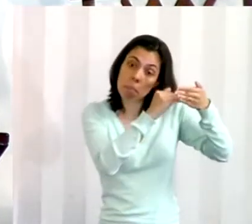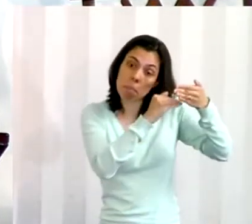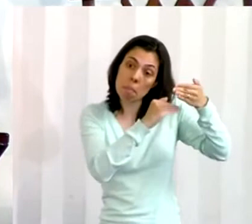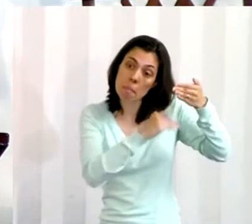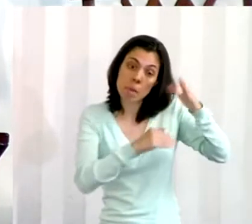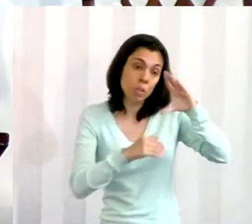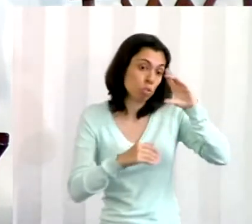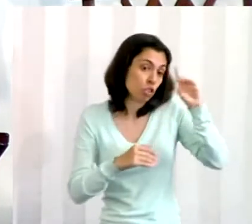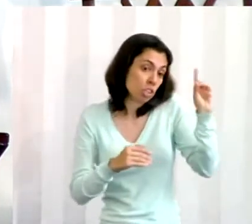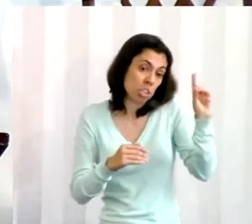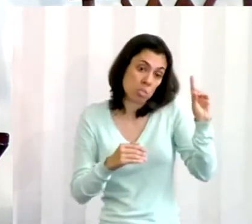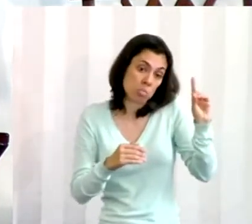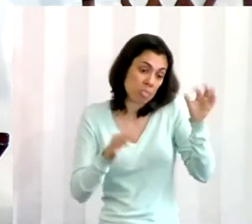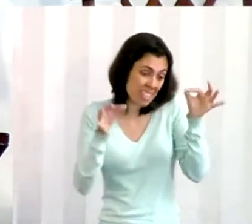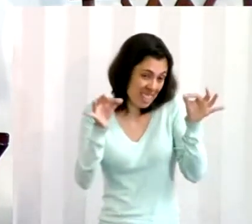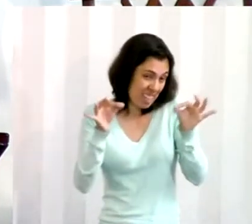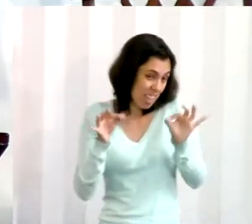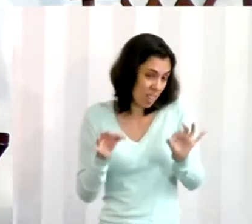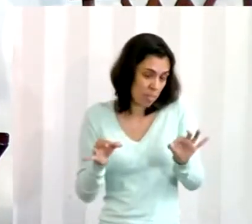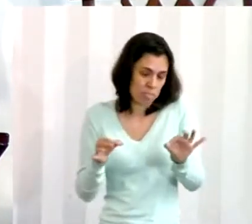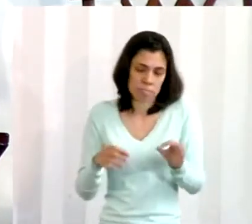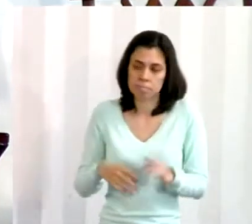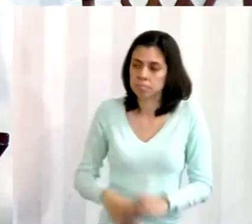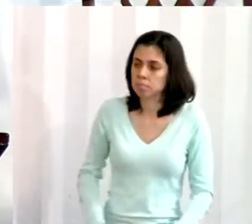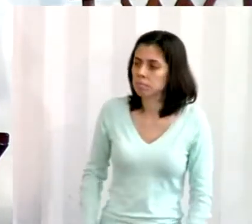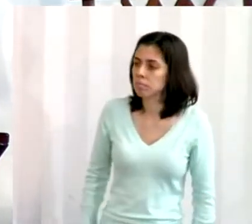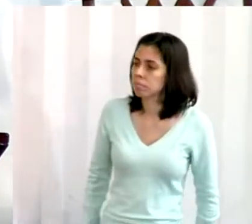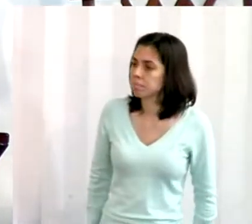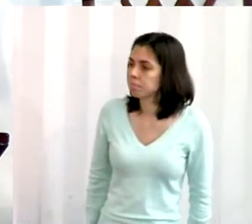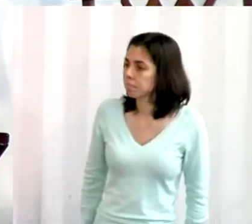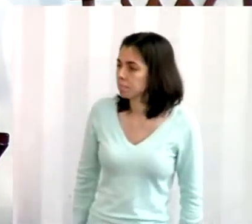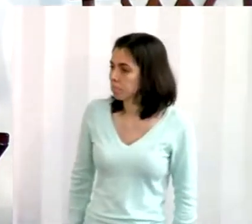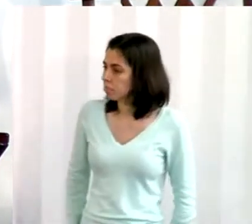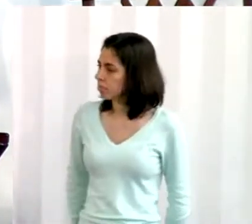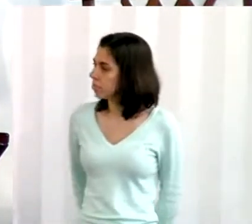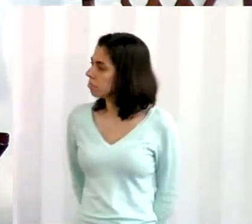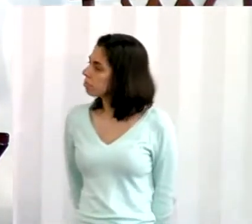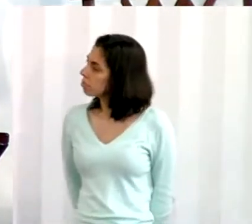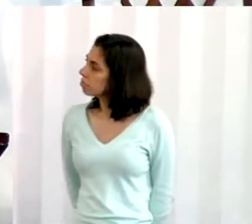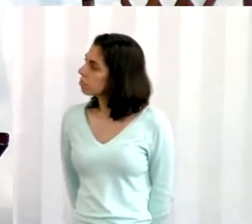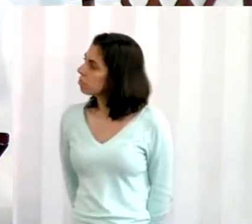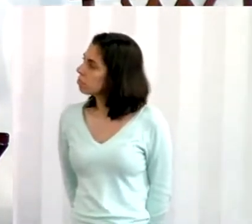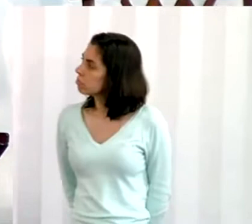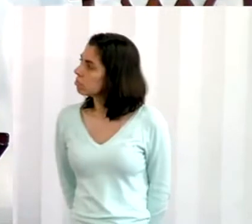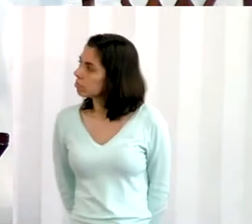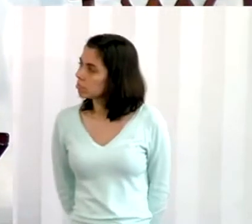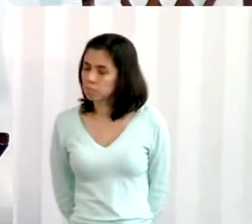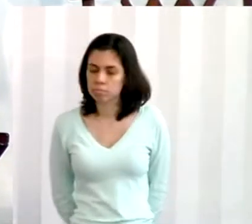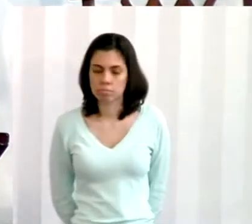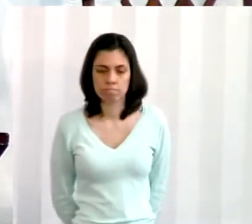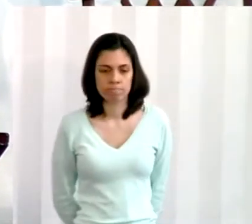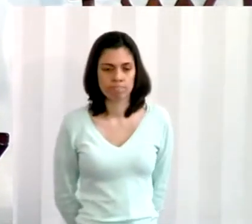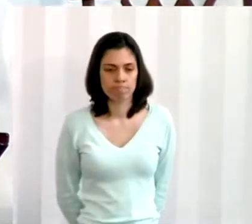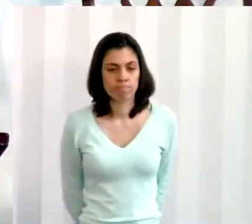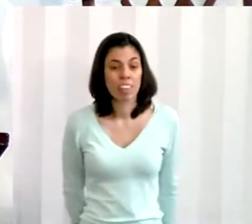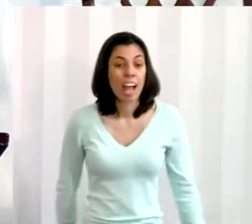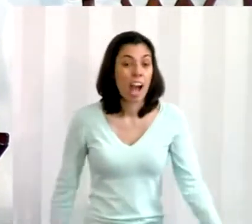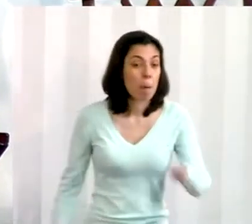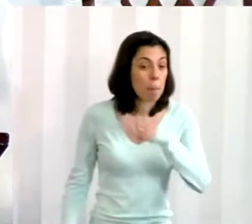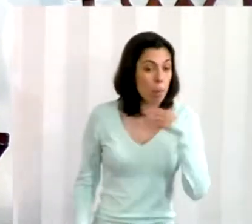Talvez a morte nos imponha uma obrigação de paciência de maneira muito